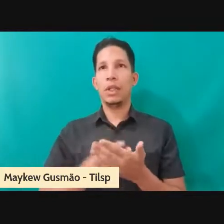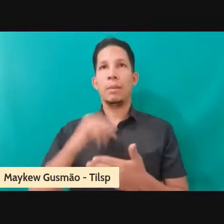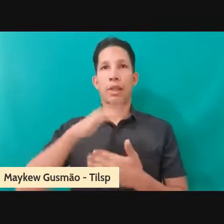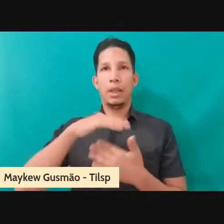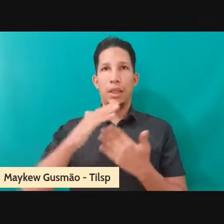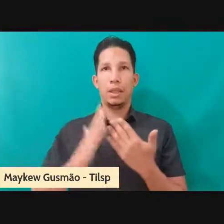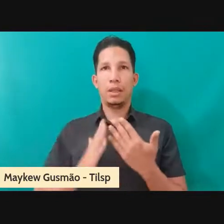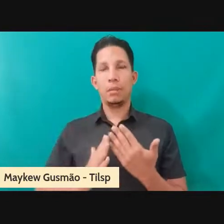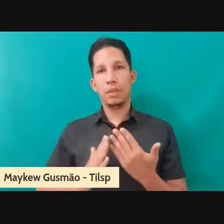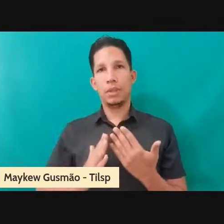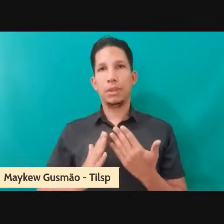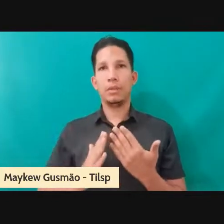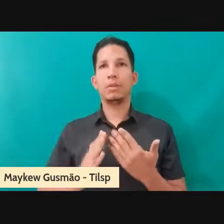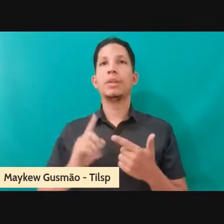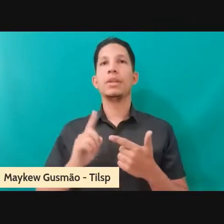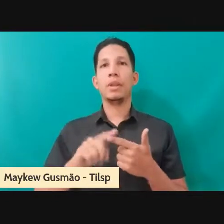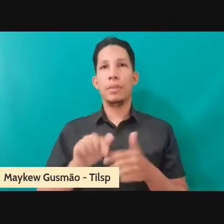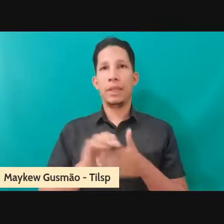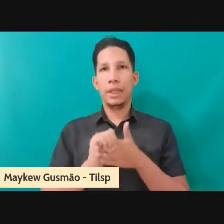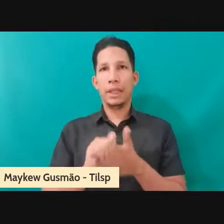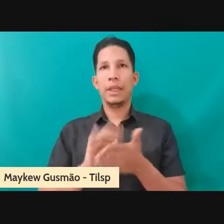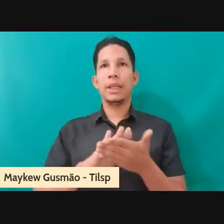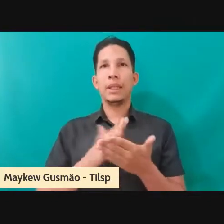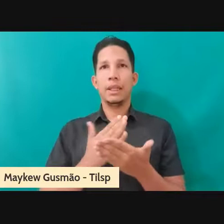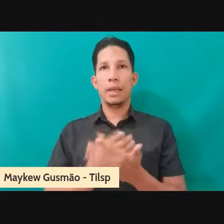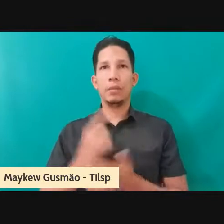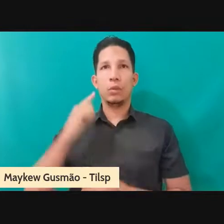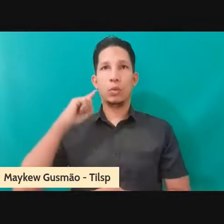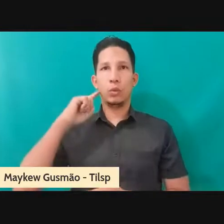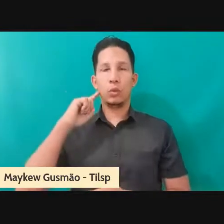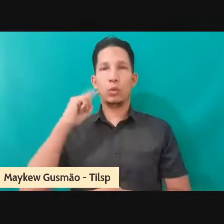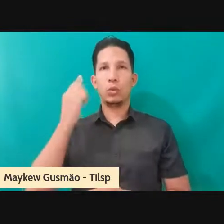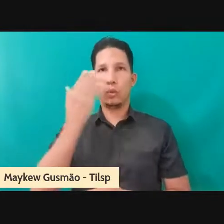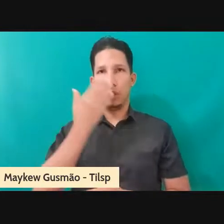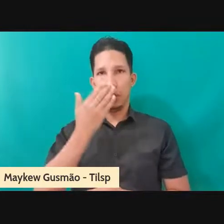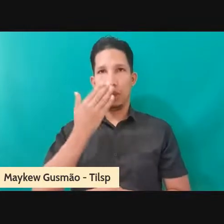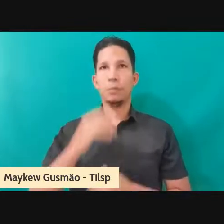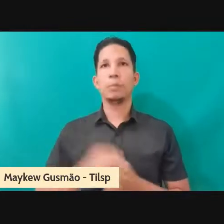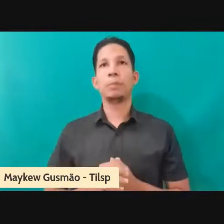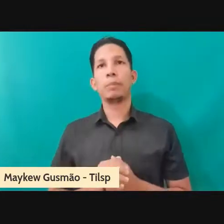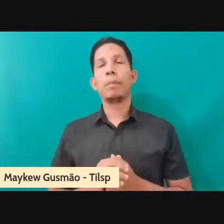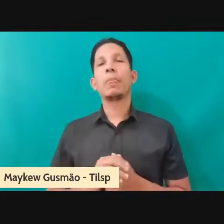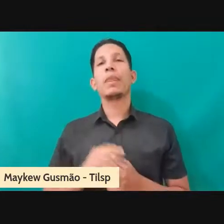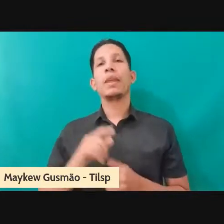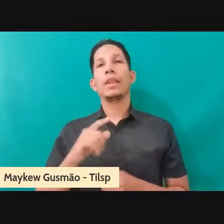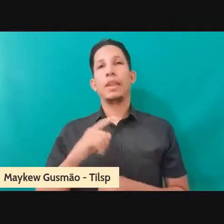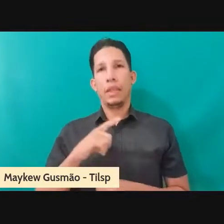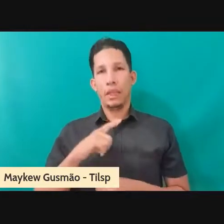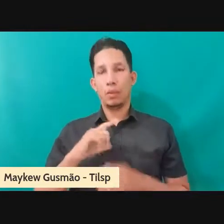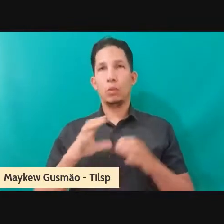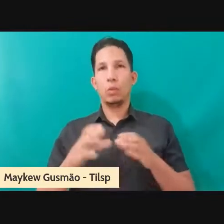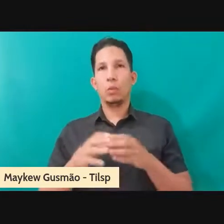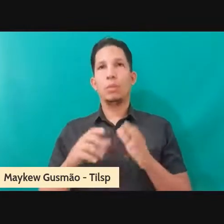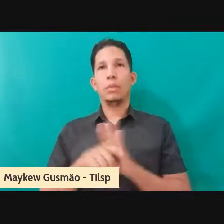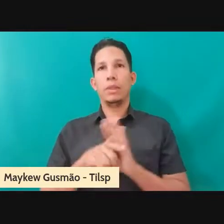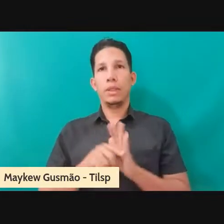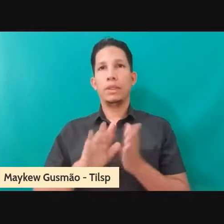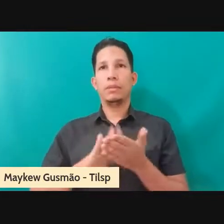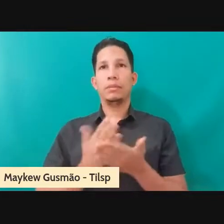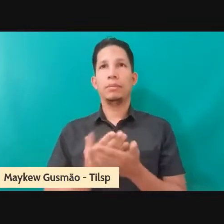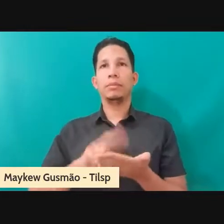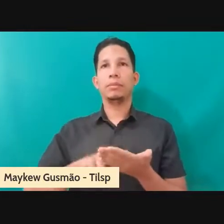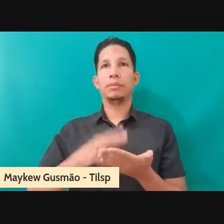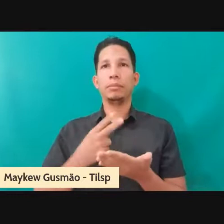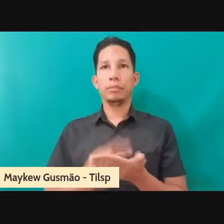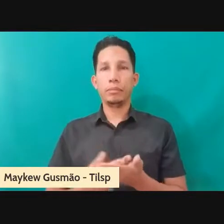Sinais, guia intérprete para surdos cegos, membro também do Grupo de Pesquisa em Interpretação e Tradução de Línguas